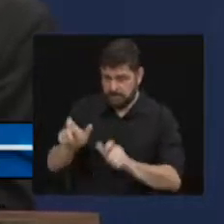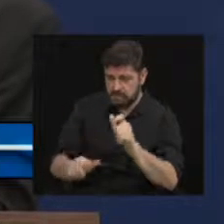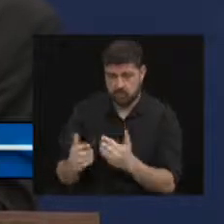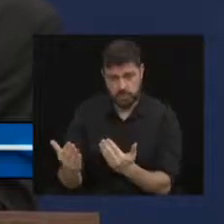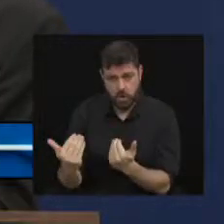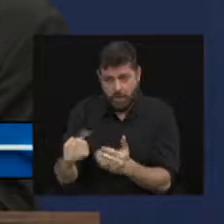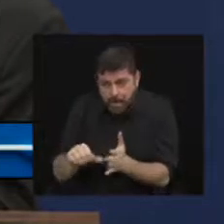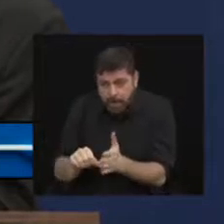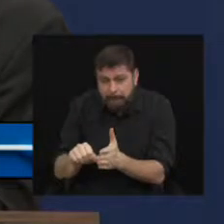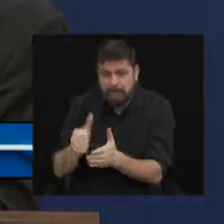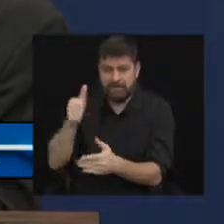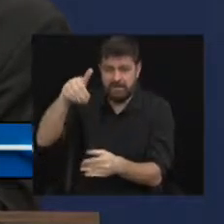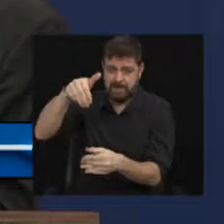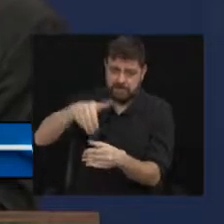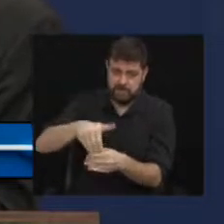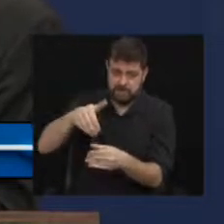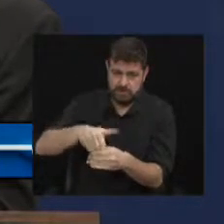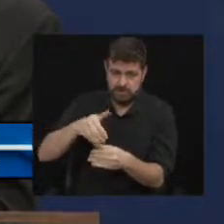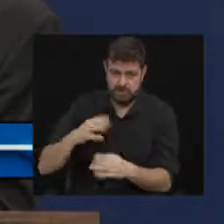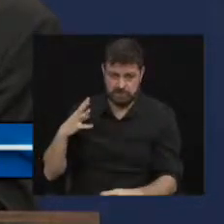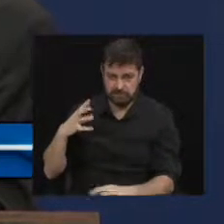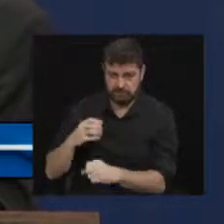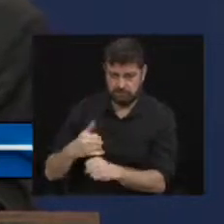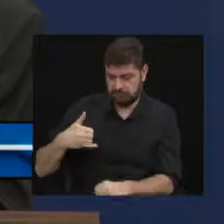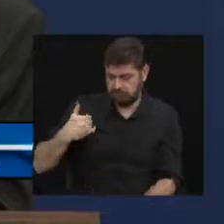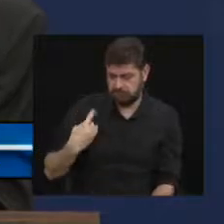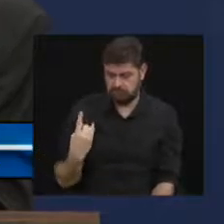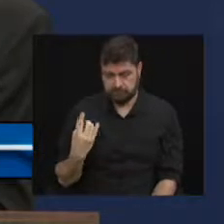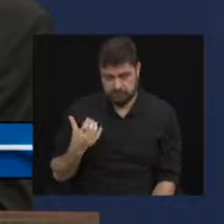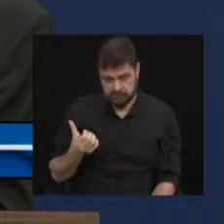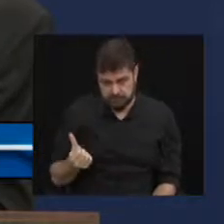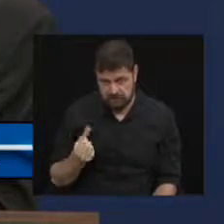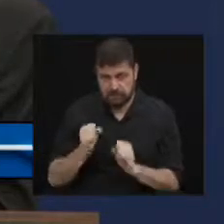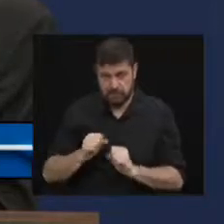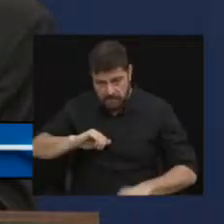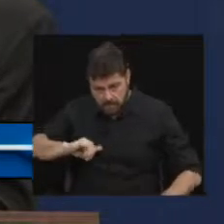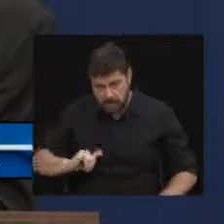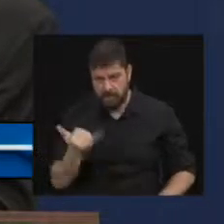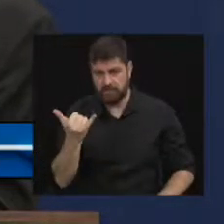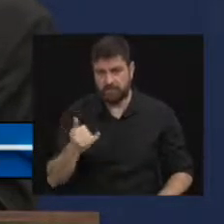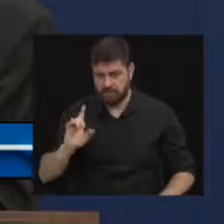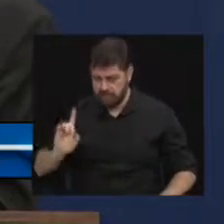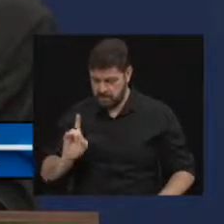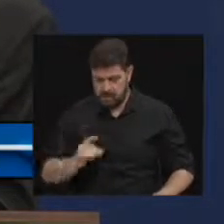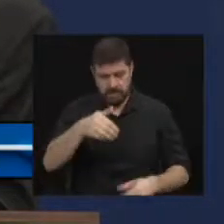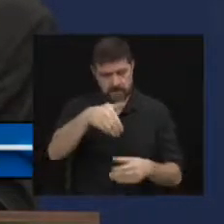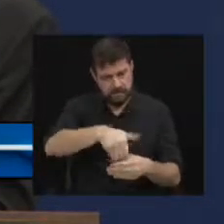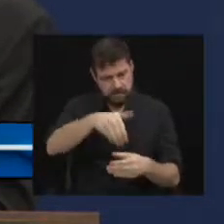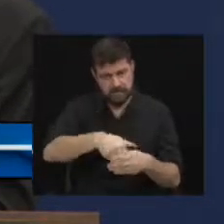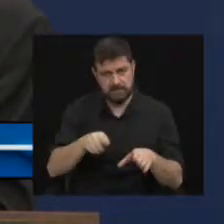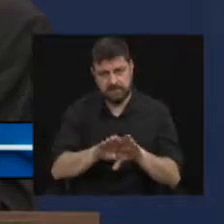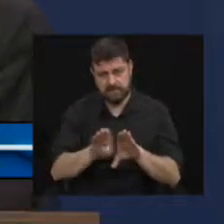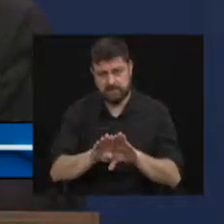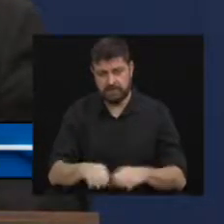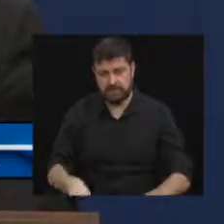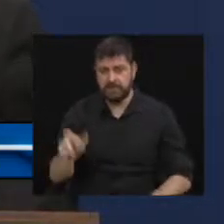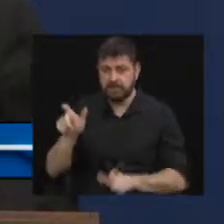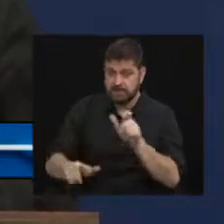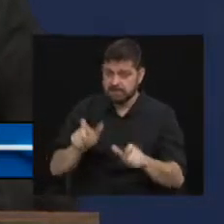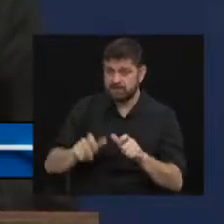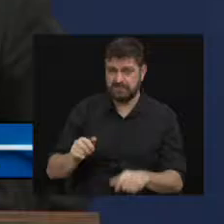democraticamente, respeitosamente ir lá exercer a sua cidadania plenamente, com toda a liberdade, sem